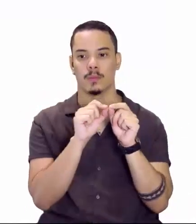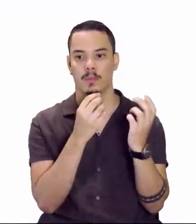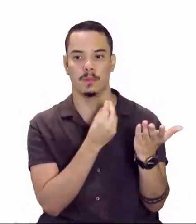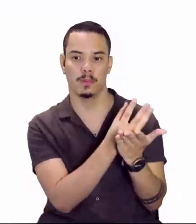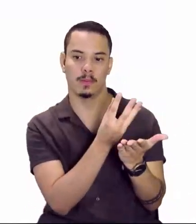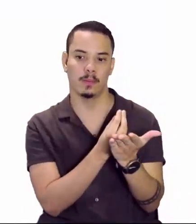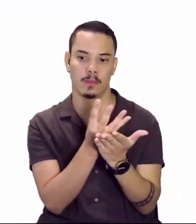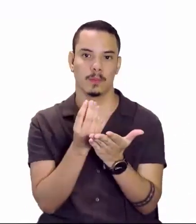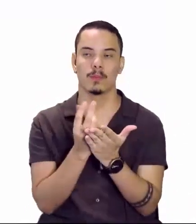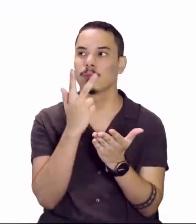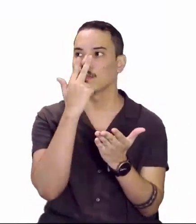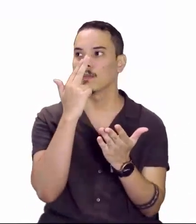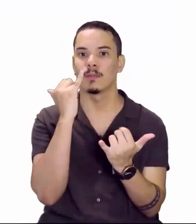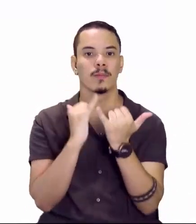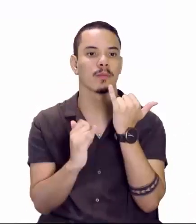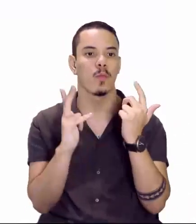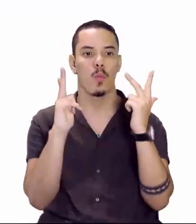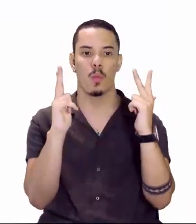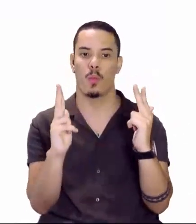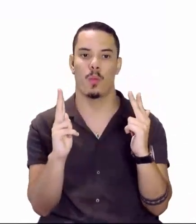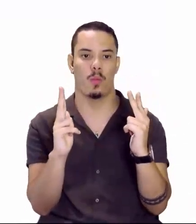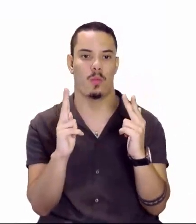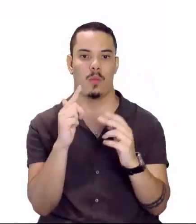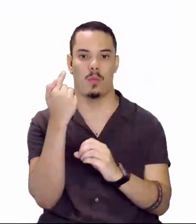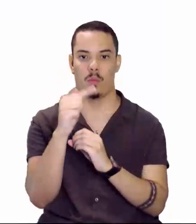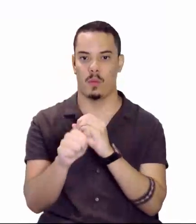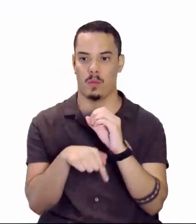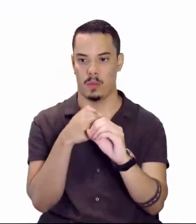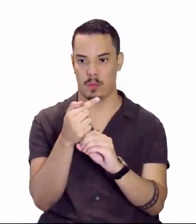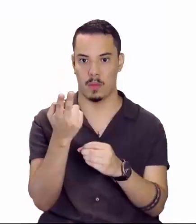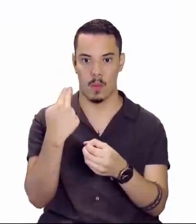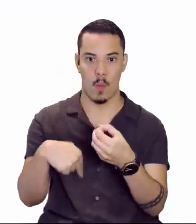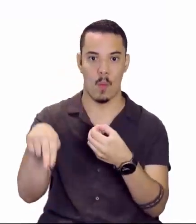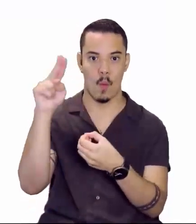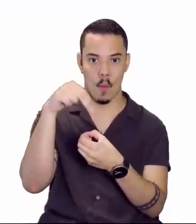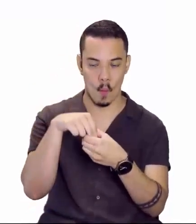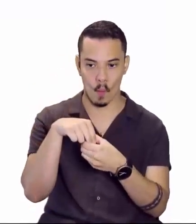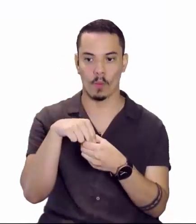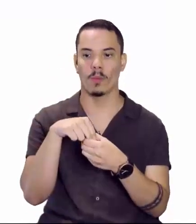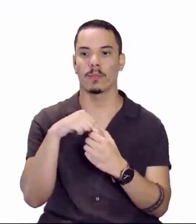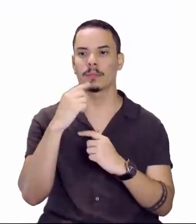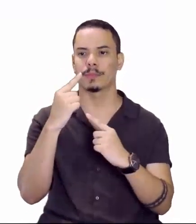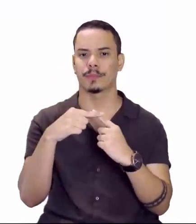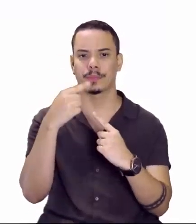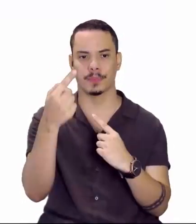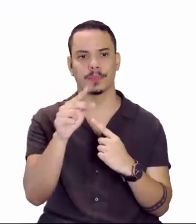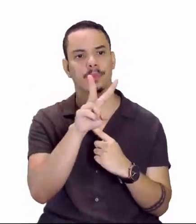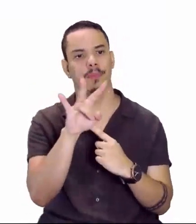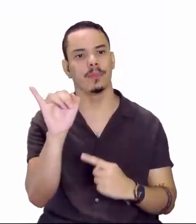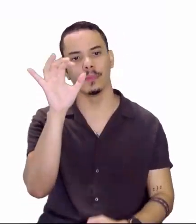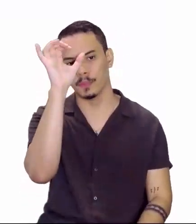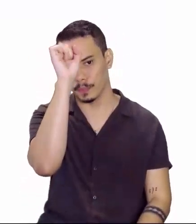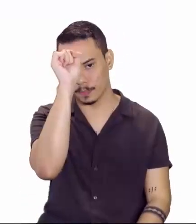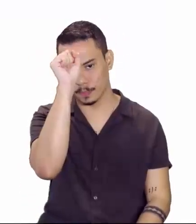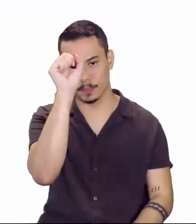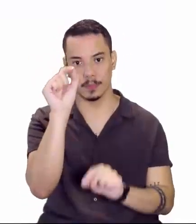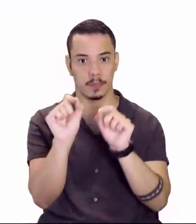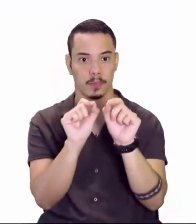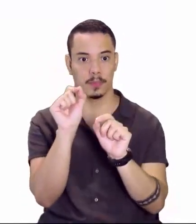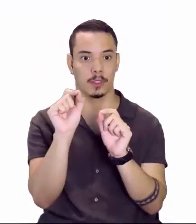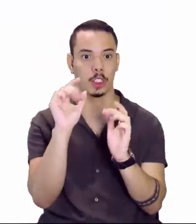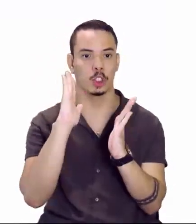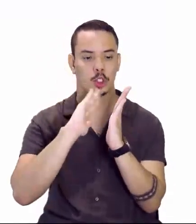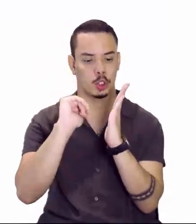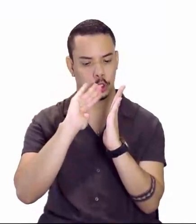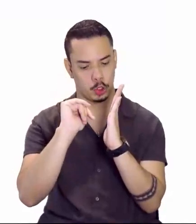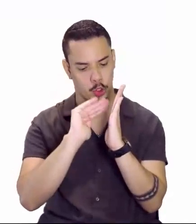distribuição como se o átomo fosse neutro. E aí, depois, você vai para retirar